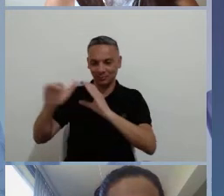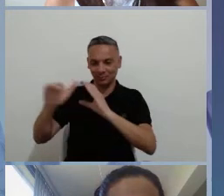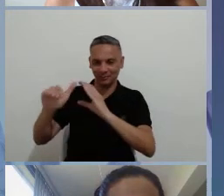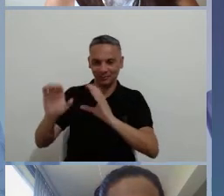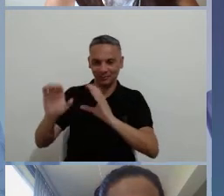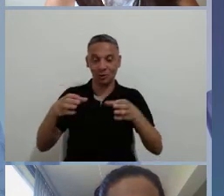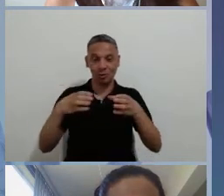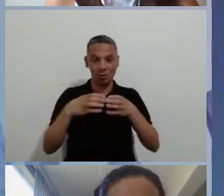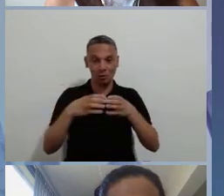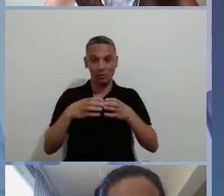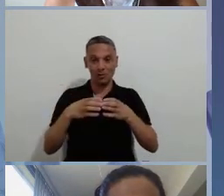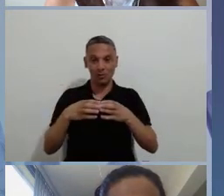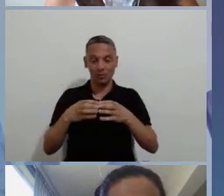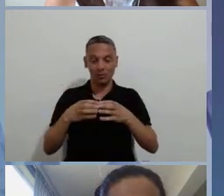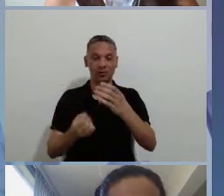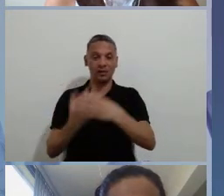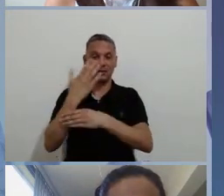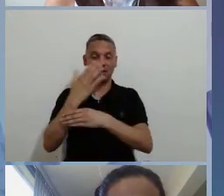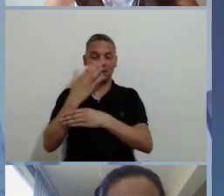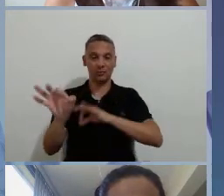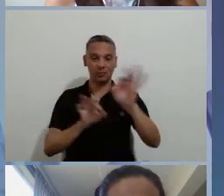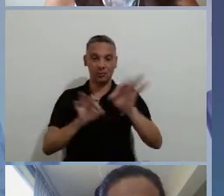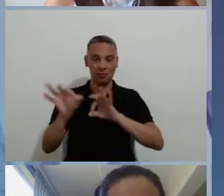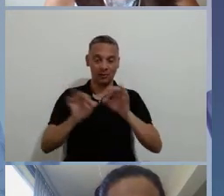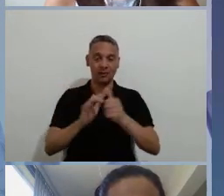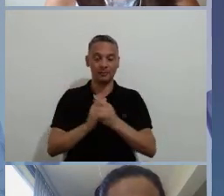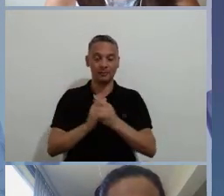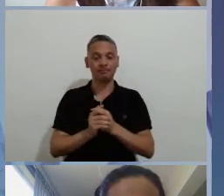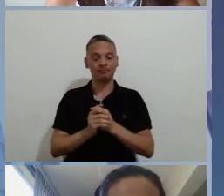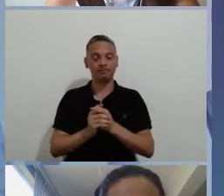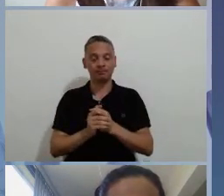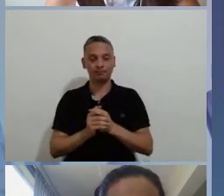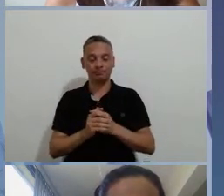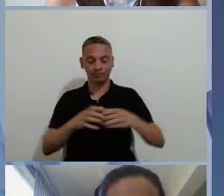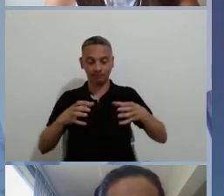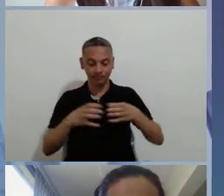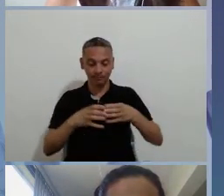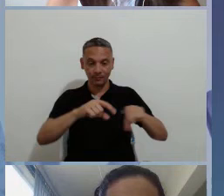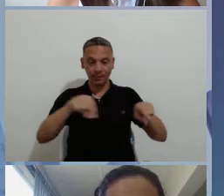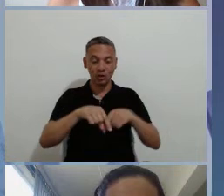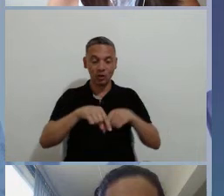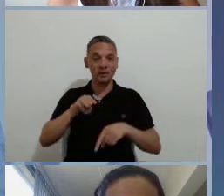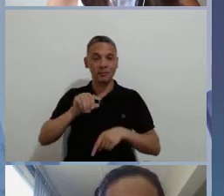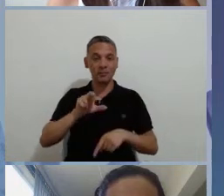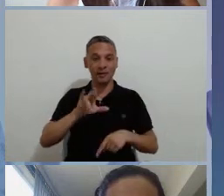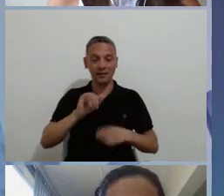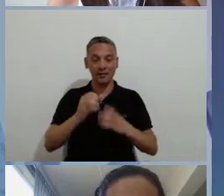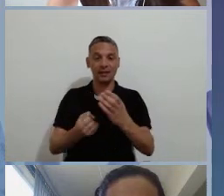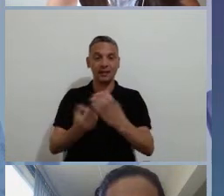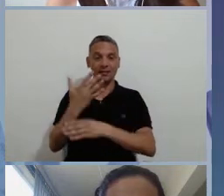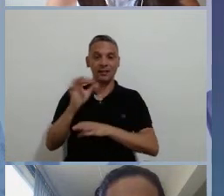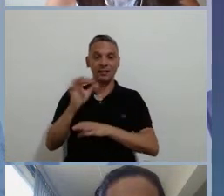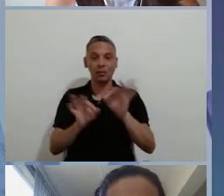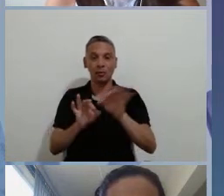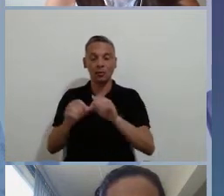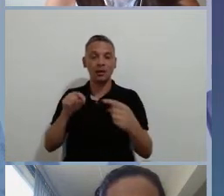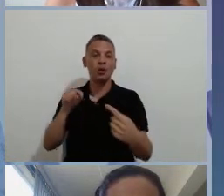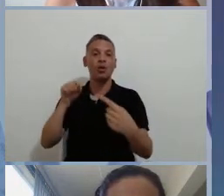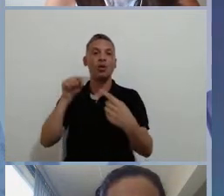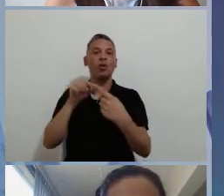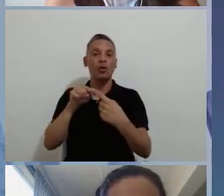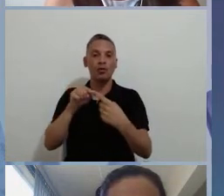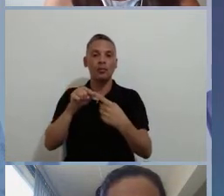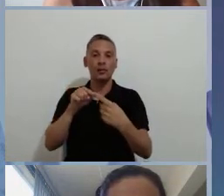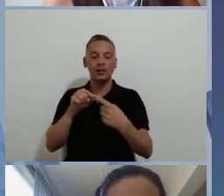Elaboração do Plano. A participação da turma de Marina no processo de elaboração do plano se alinha à recomendação do Marco Legal da